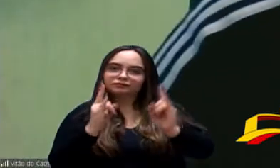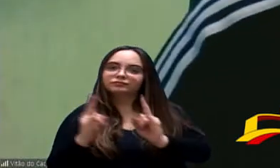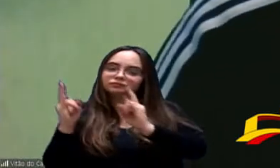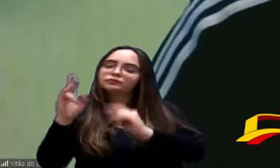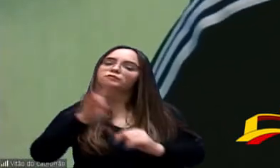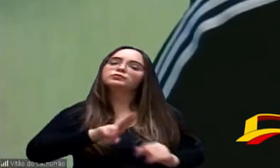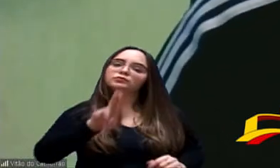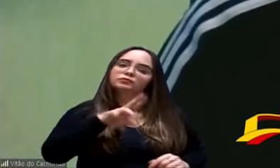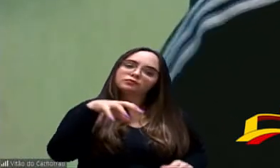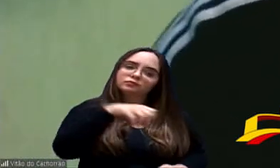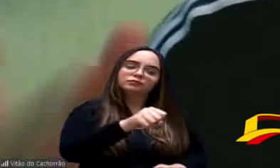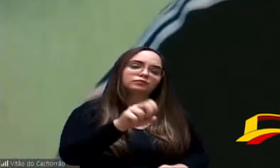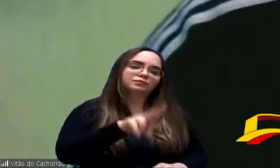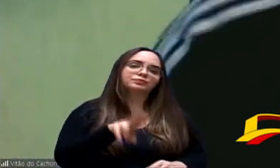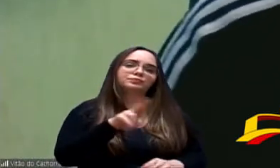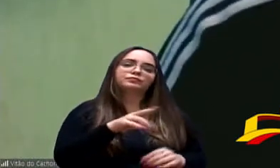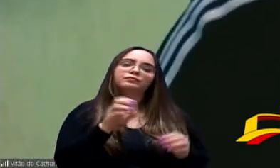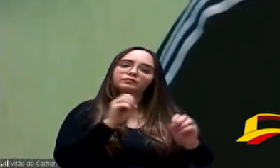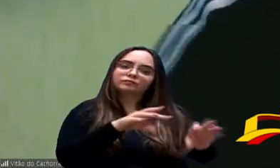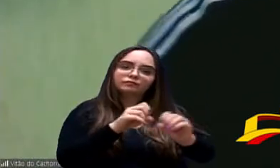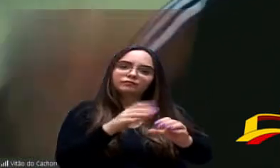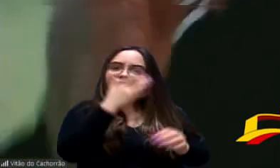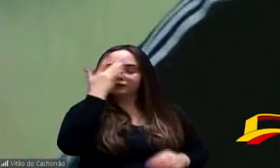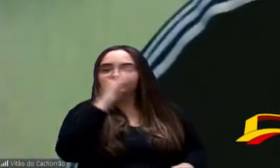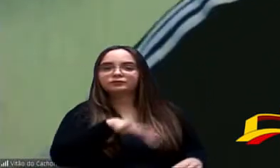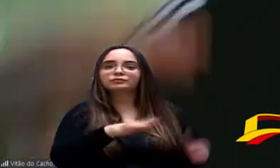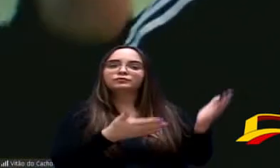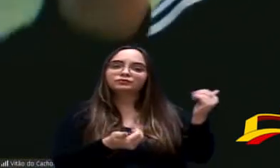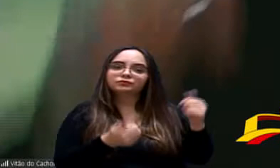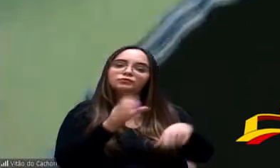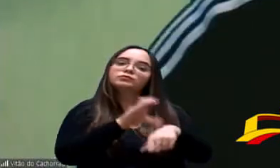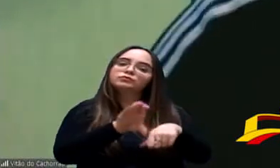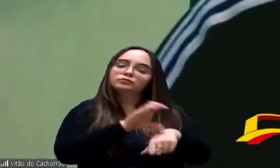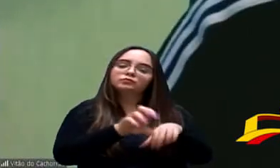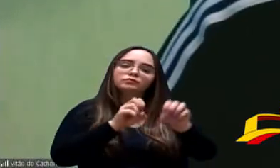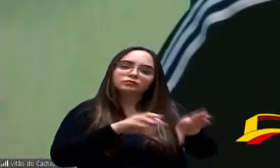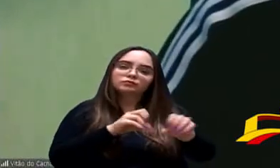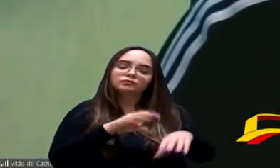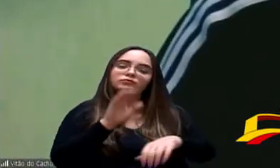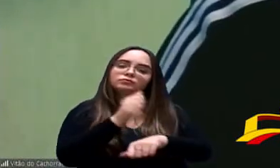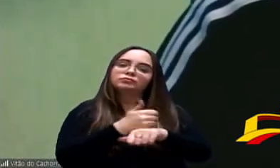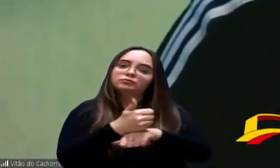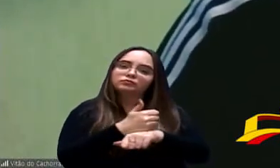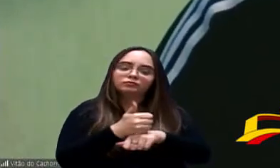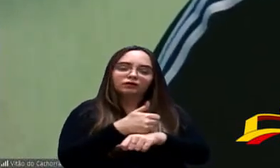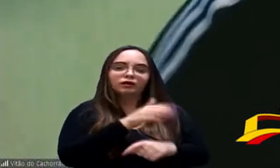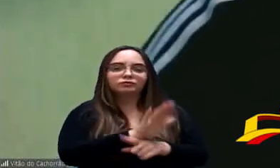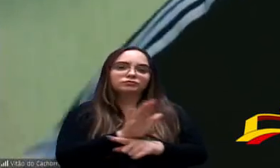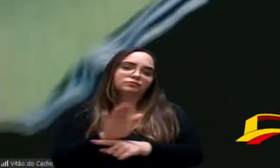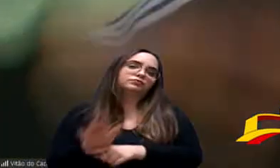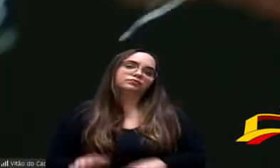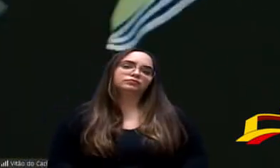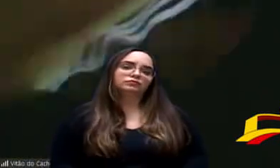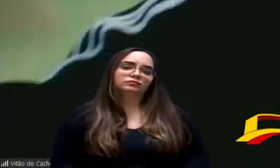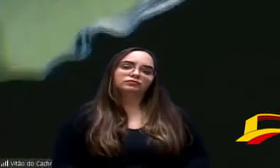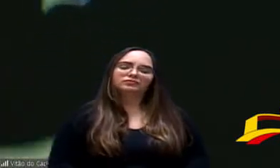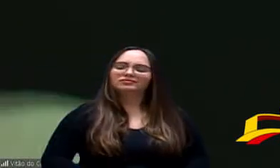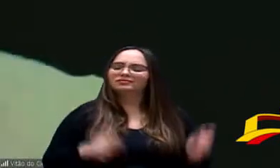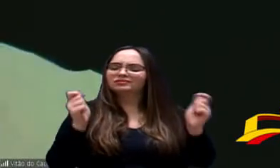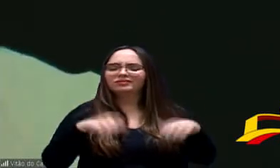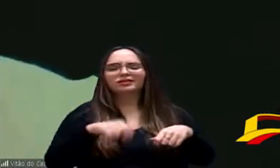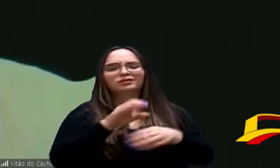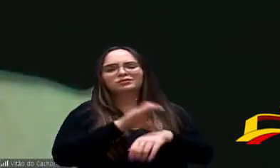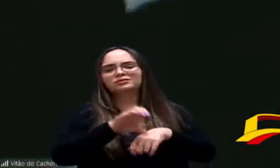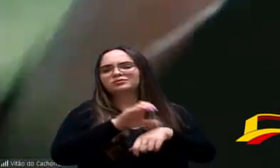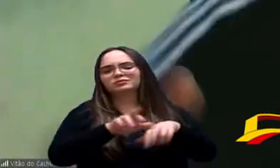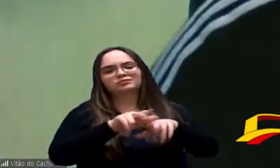jovem a trabalhar mesmo, faça curso, dê curso profissionalizante. Ali dá para fazer vários cursos, dá para